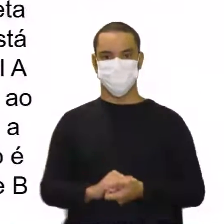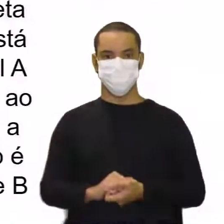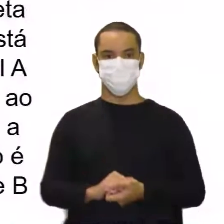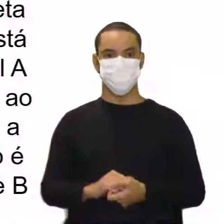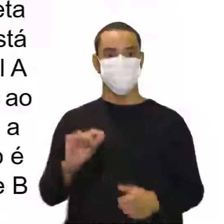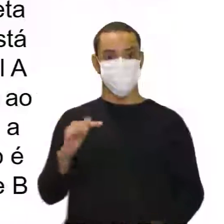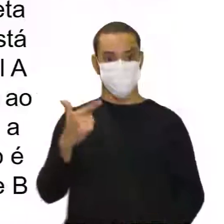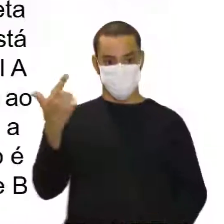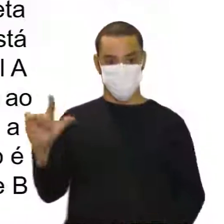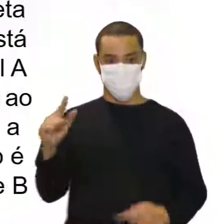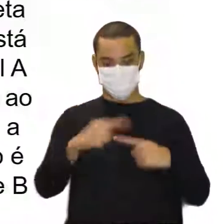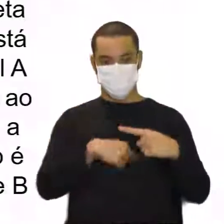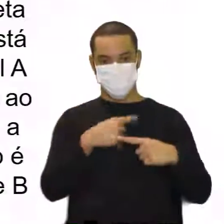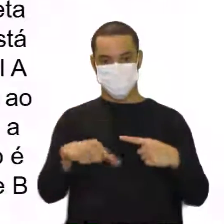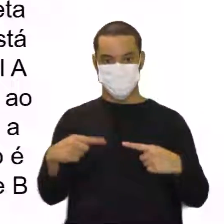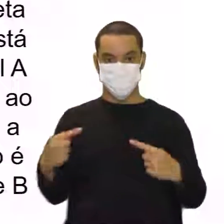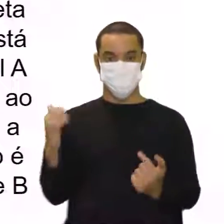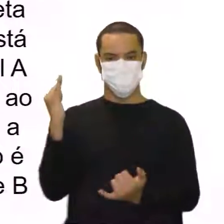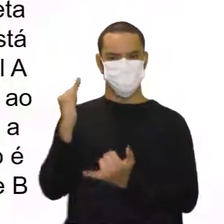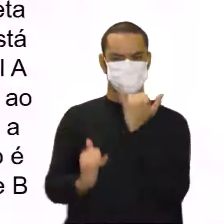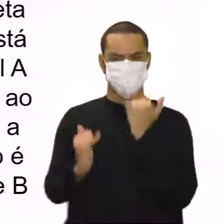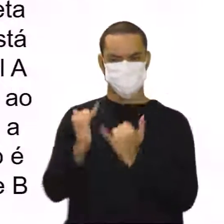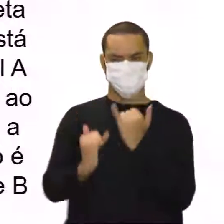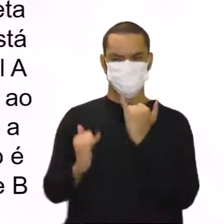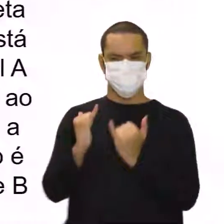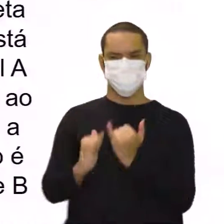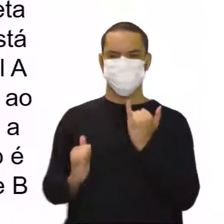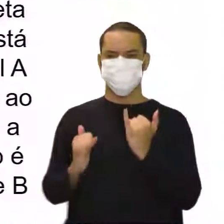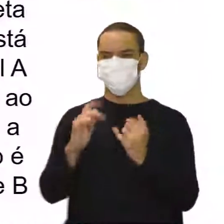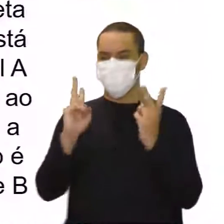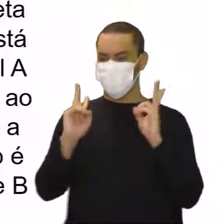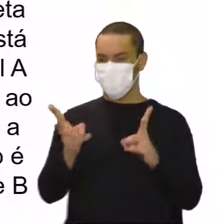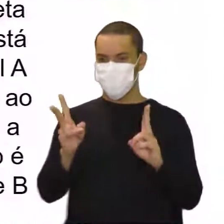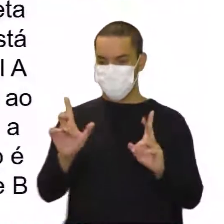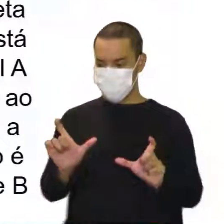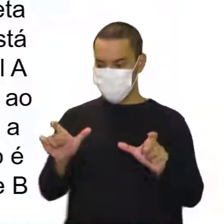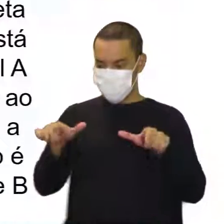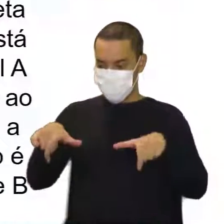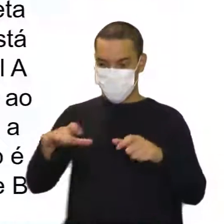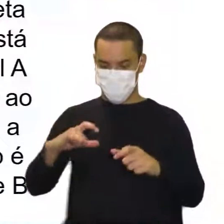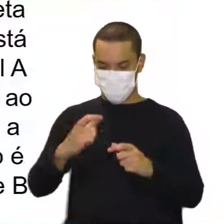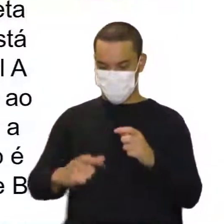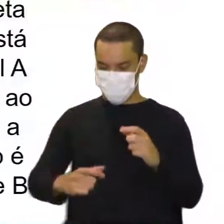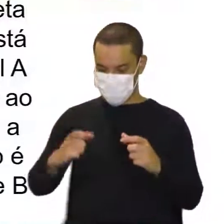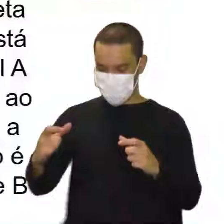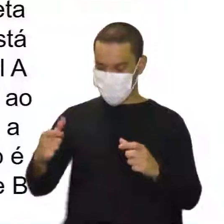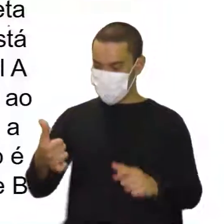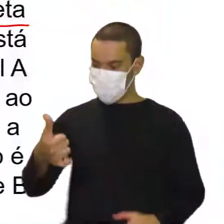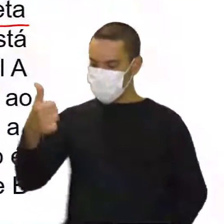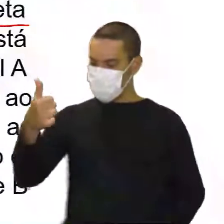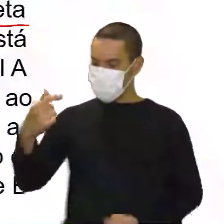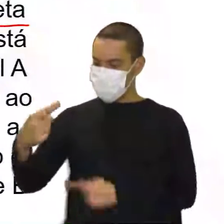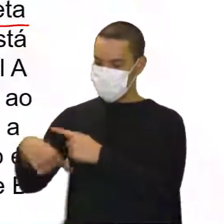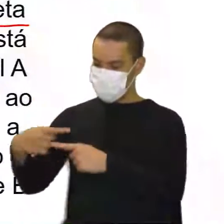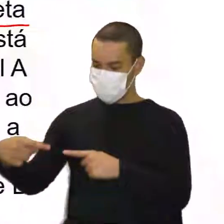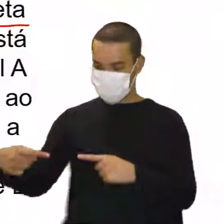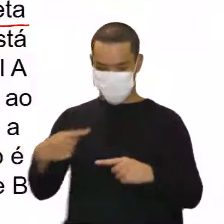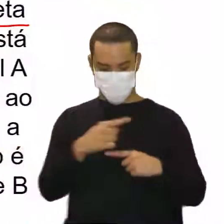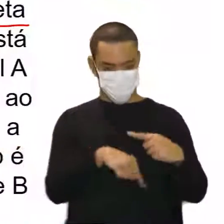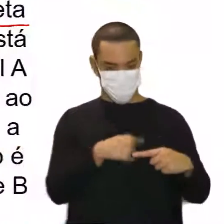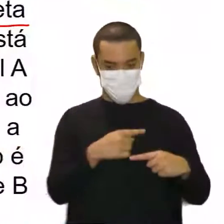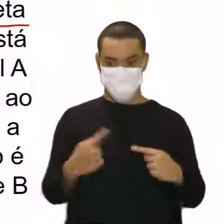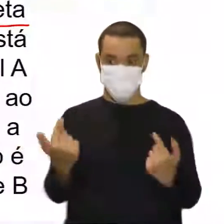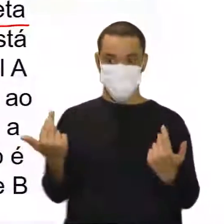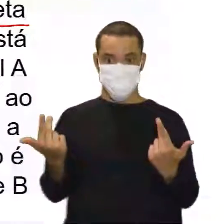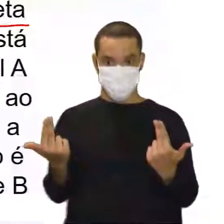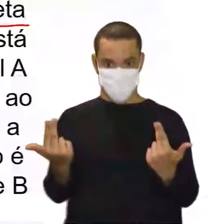Outra bobina idêntica e montada na mesma posição em que se encontra a primeira, no caso, né,